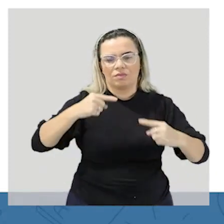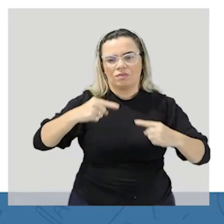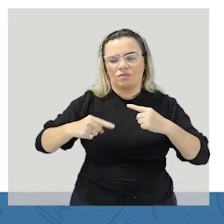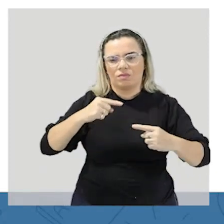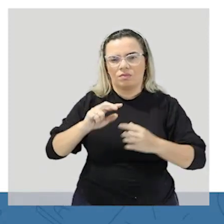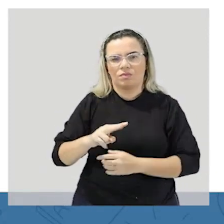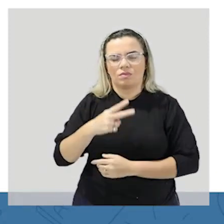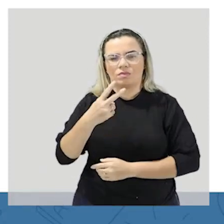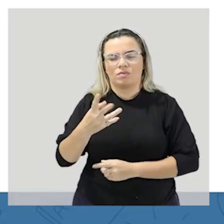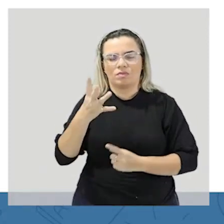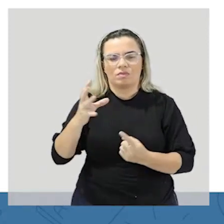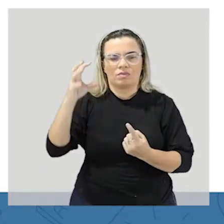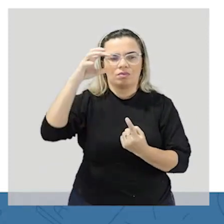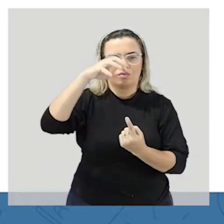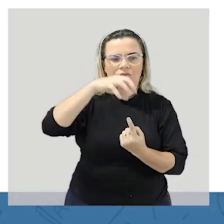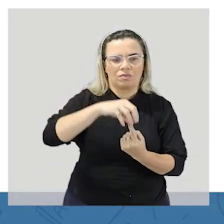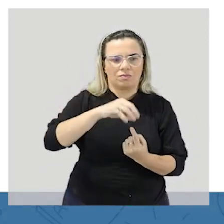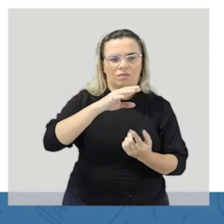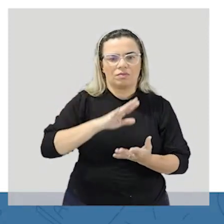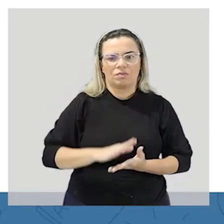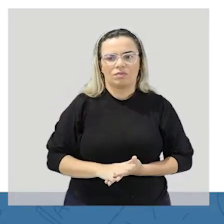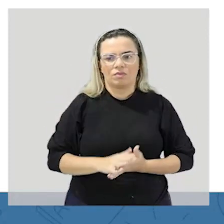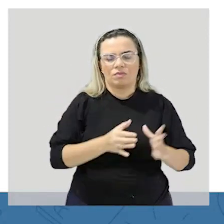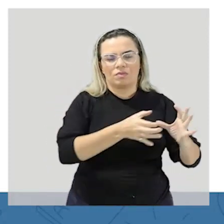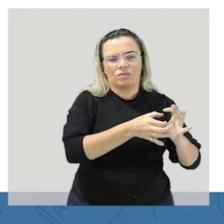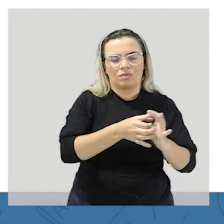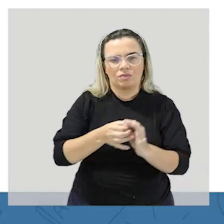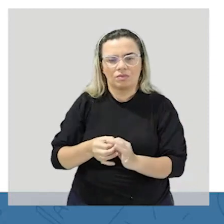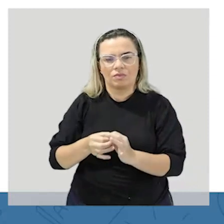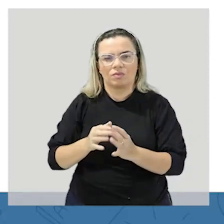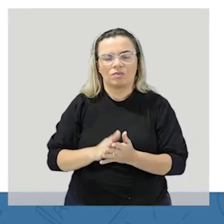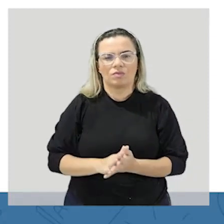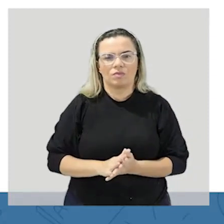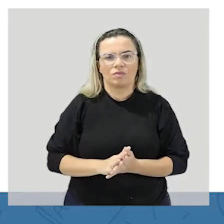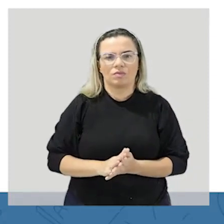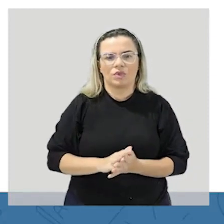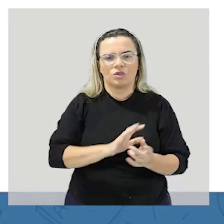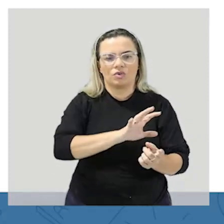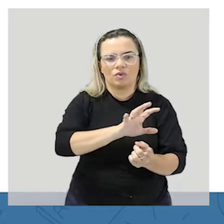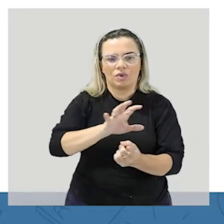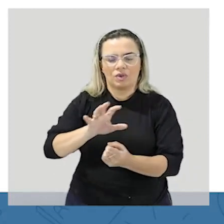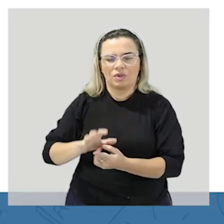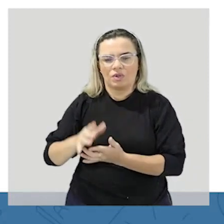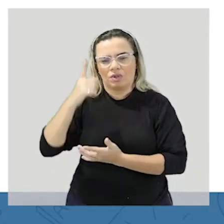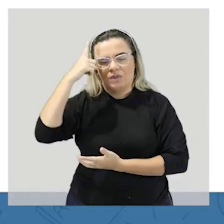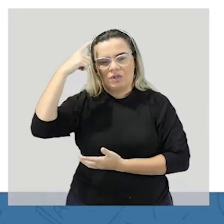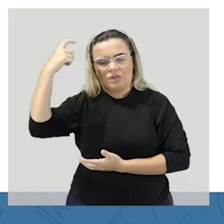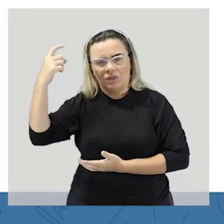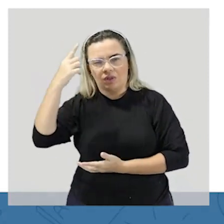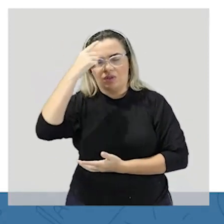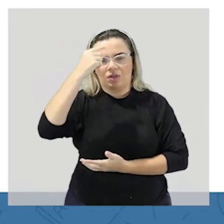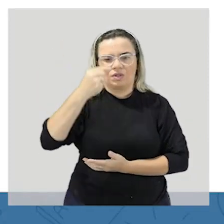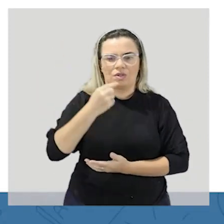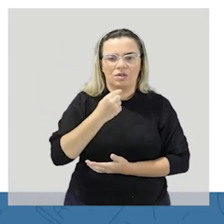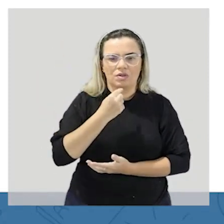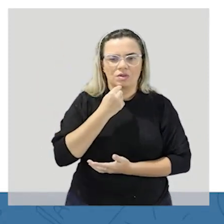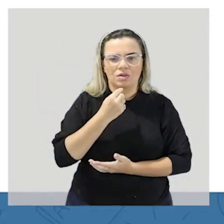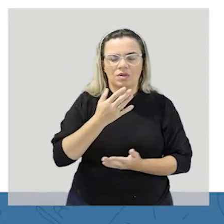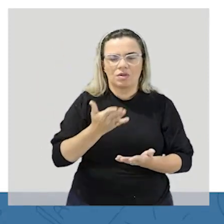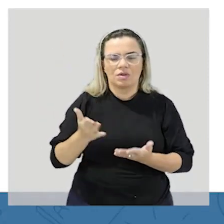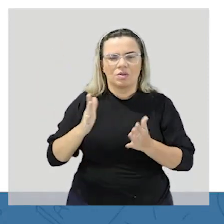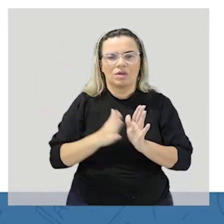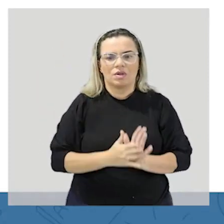políticas acerca dos dois monarcas e seus contextos de atuação. A ideia de cada imagem evocada